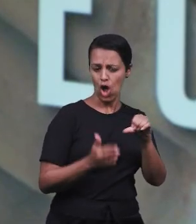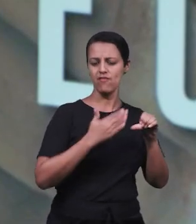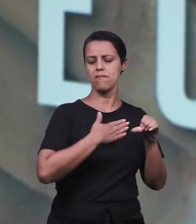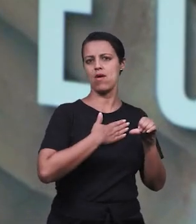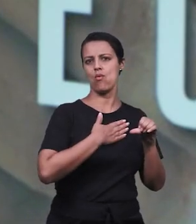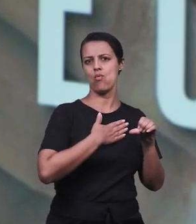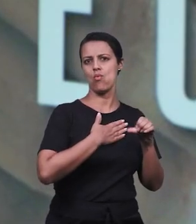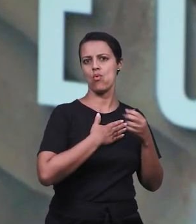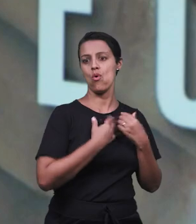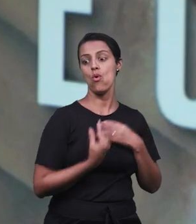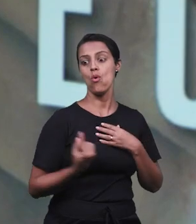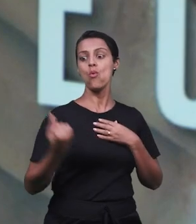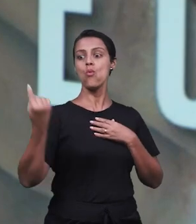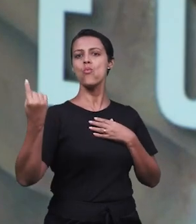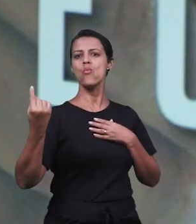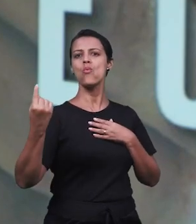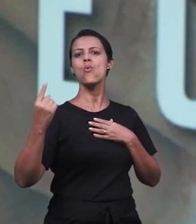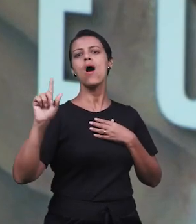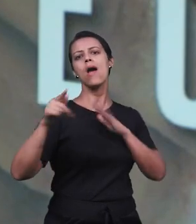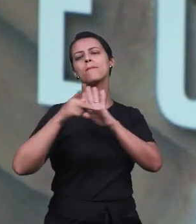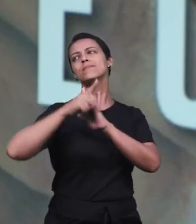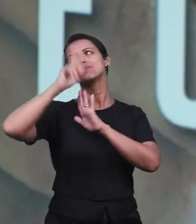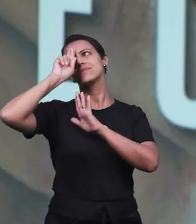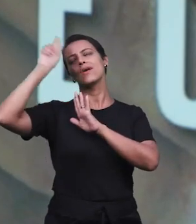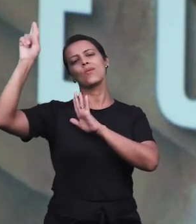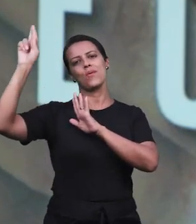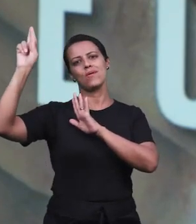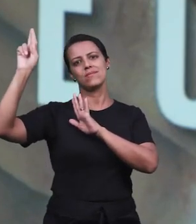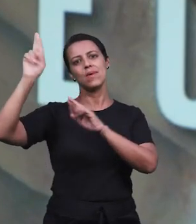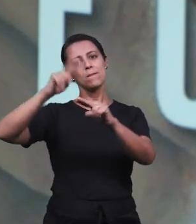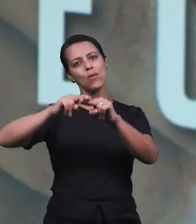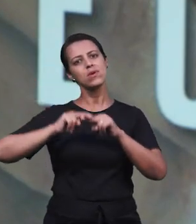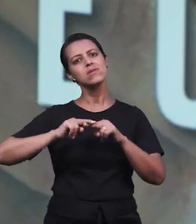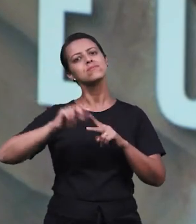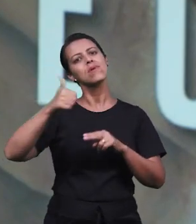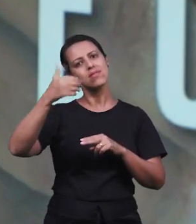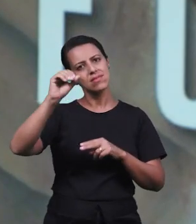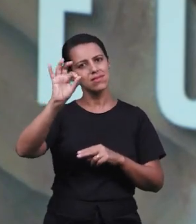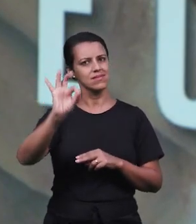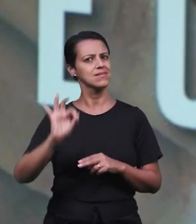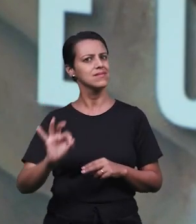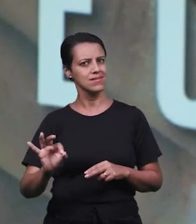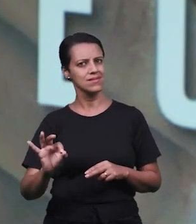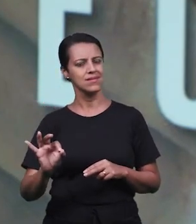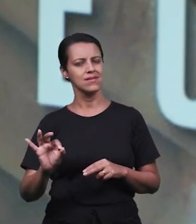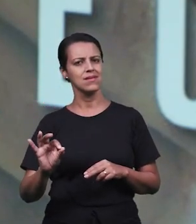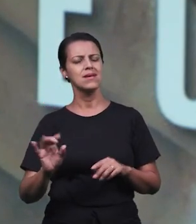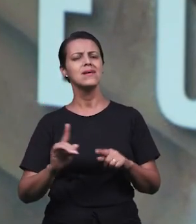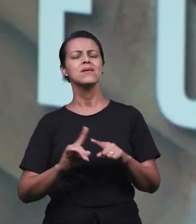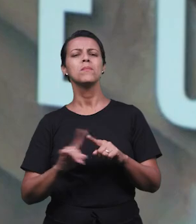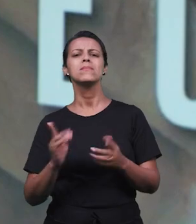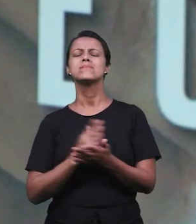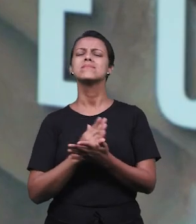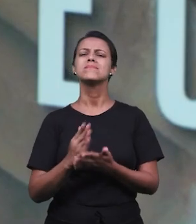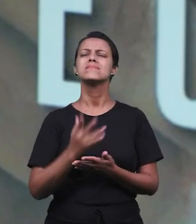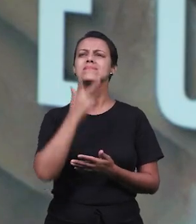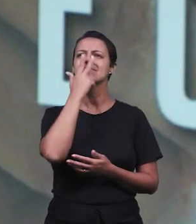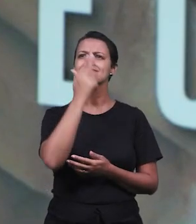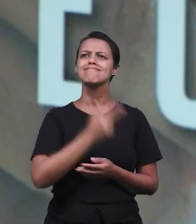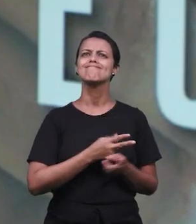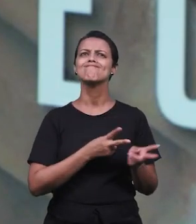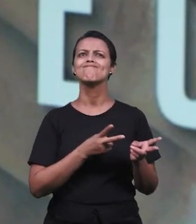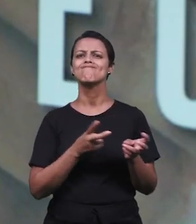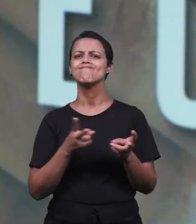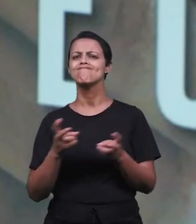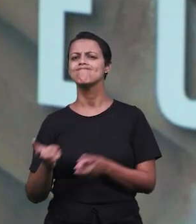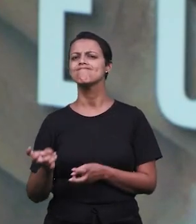passar do tempo, começou-se a observar certas dificuldades